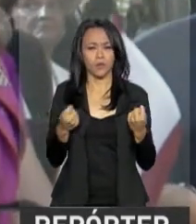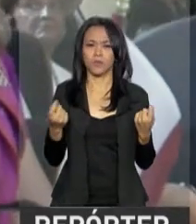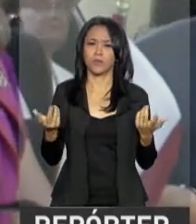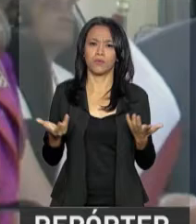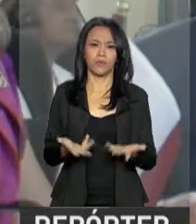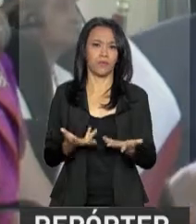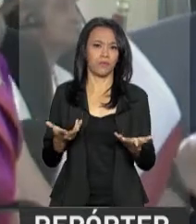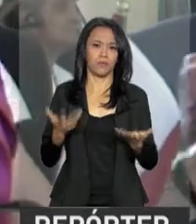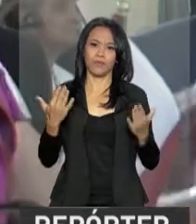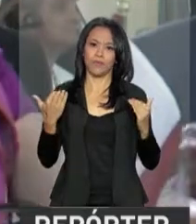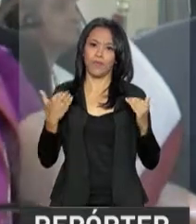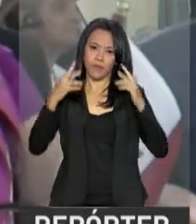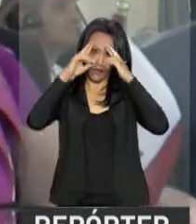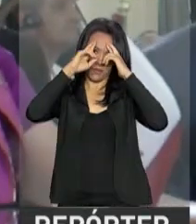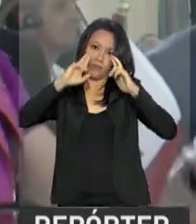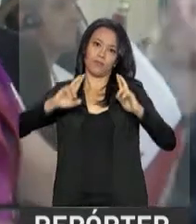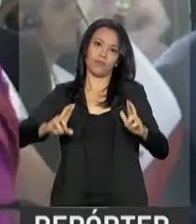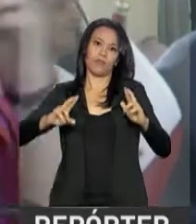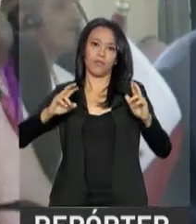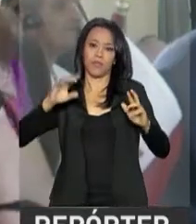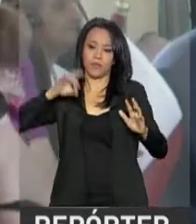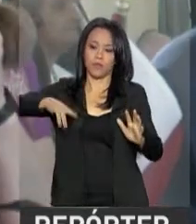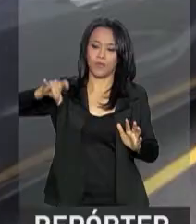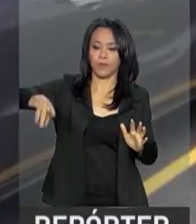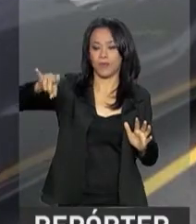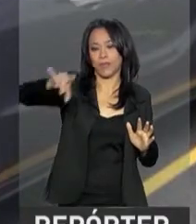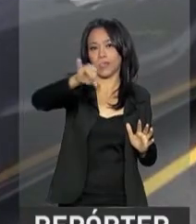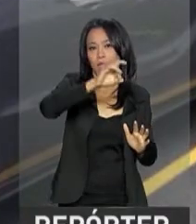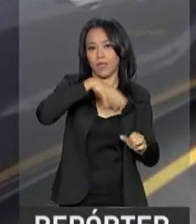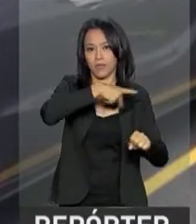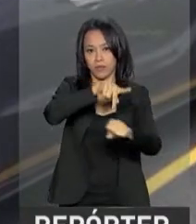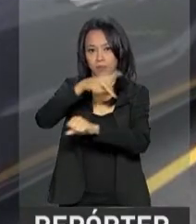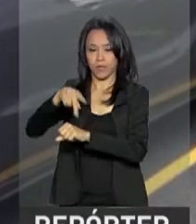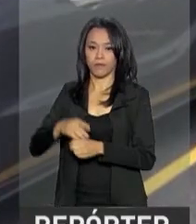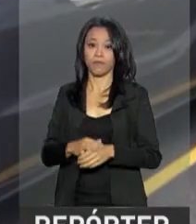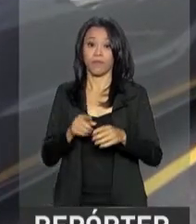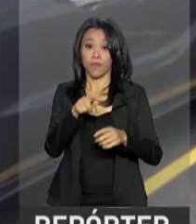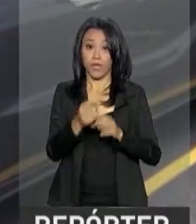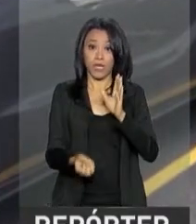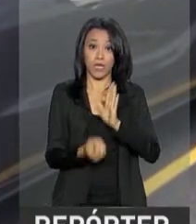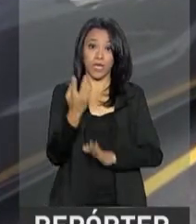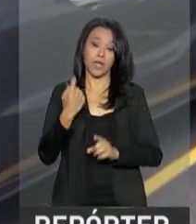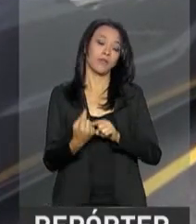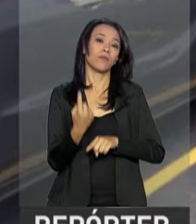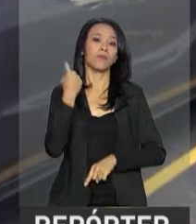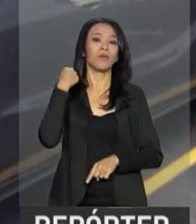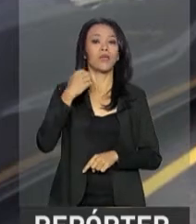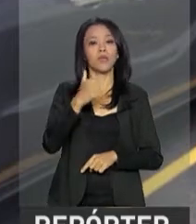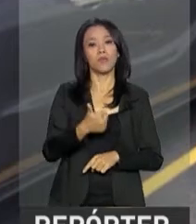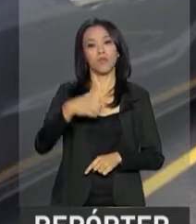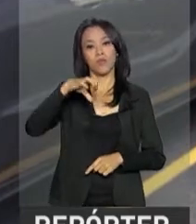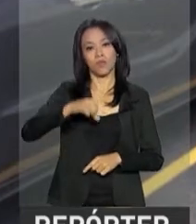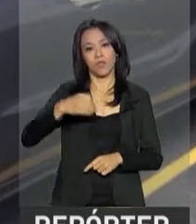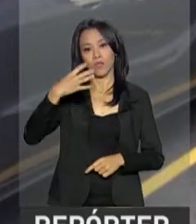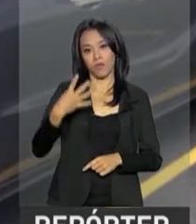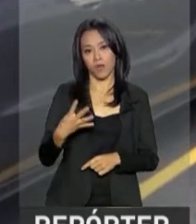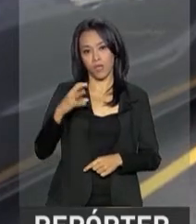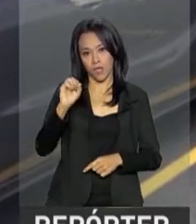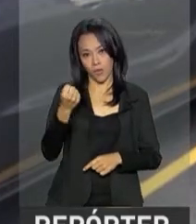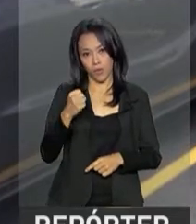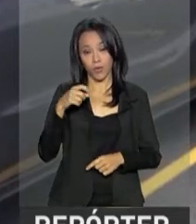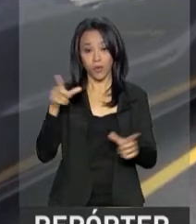exercício da soberania por cada um dos nossos países criada em 1948 a oi a mais antiga organização